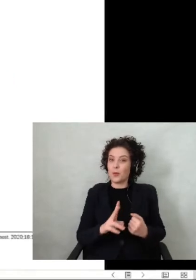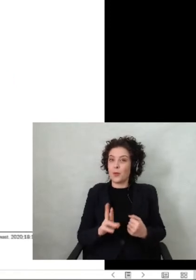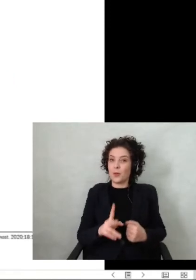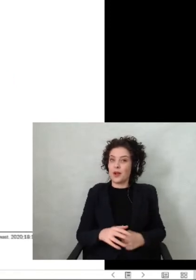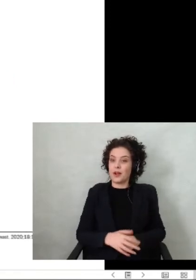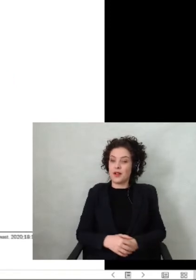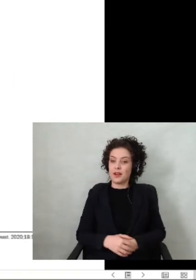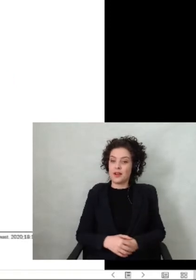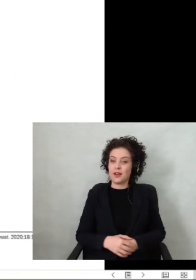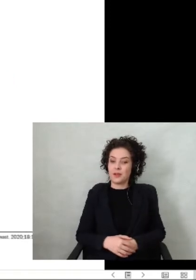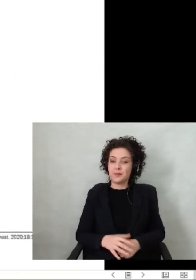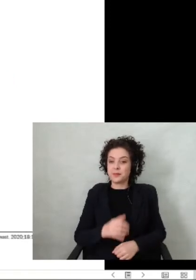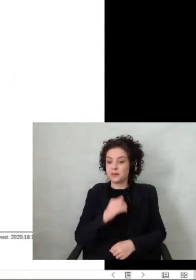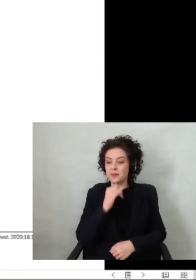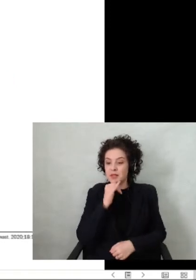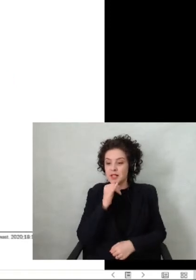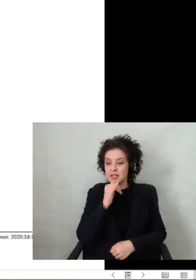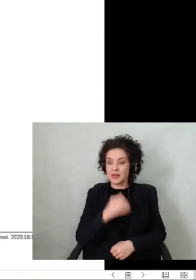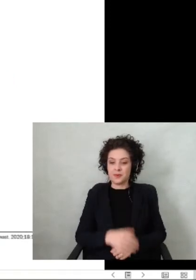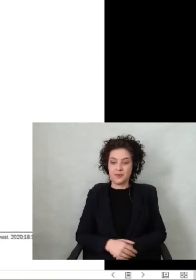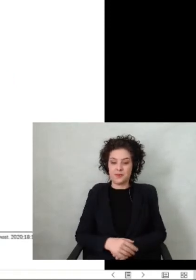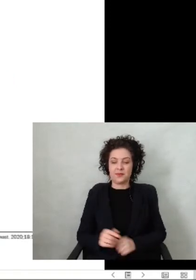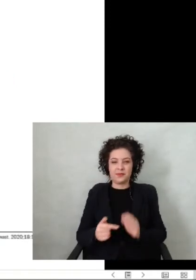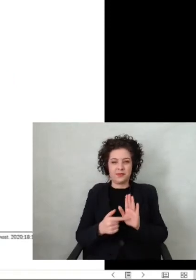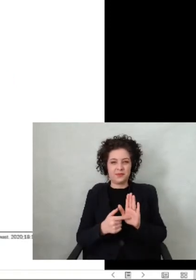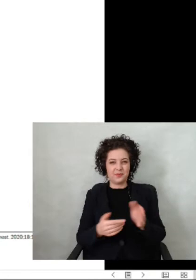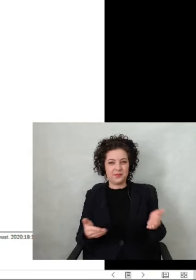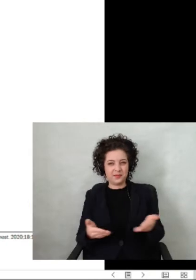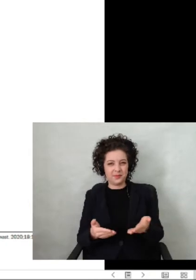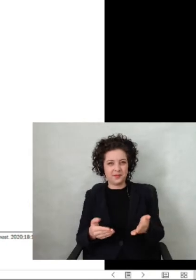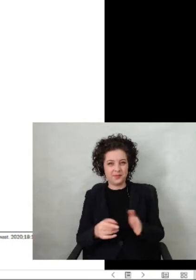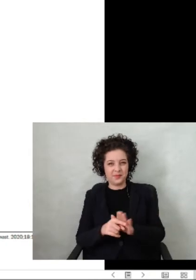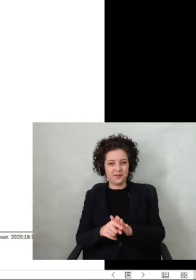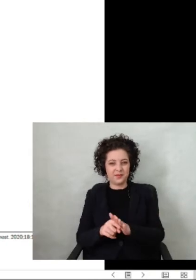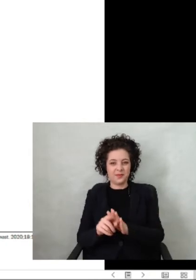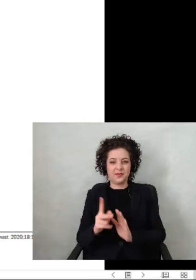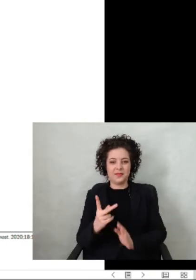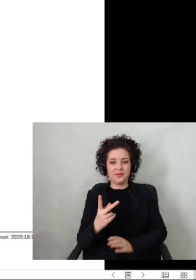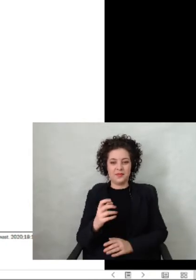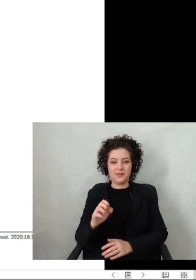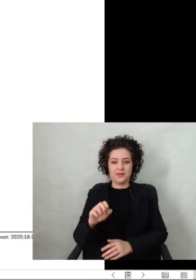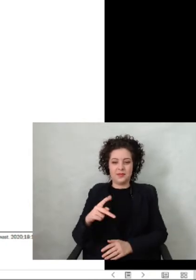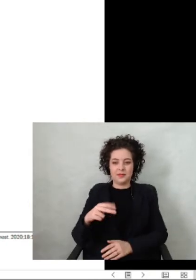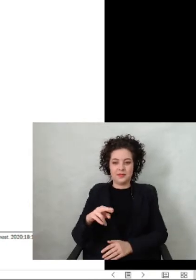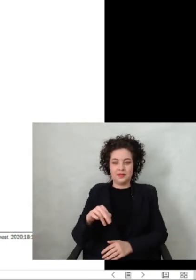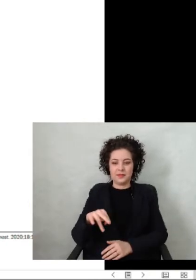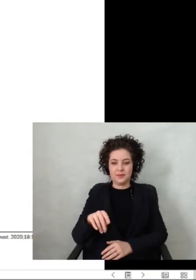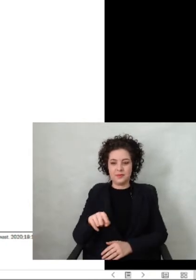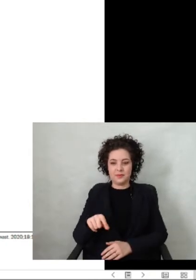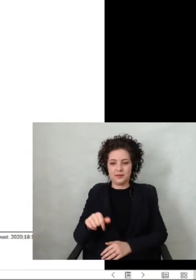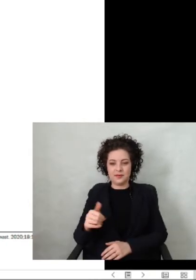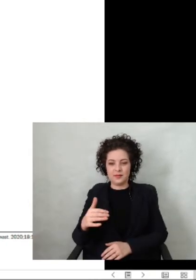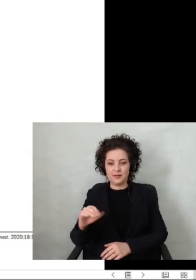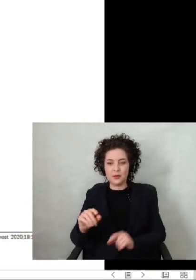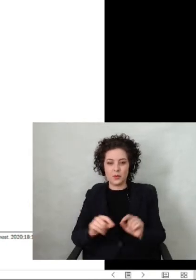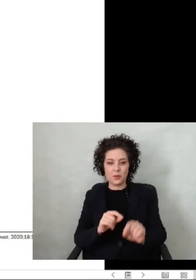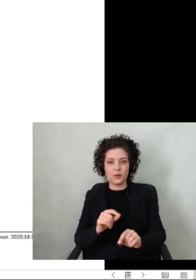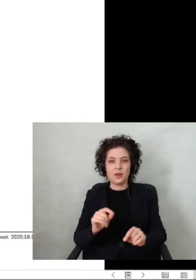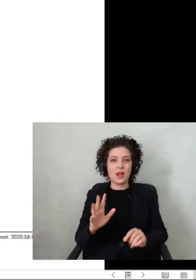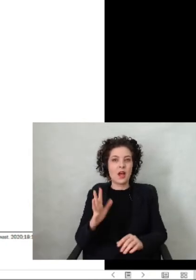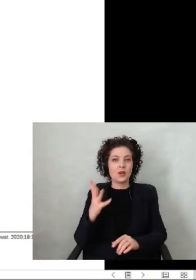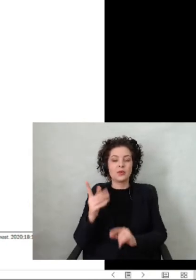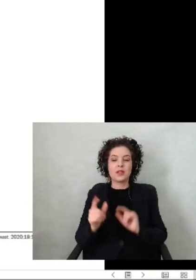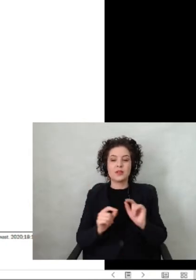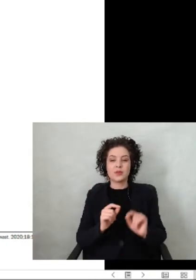Por exemplo, isso aqui acabou de ser mostrado, um estudo de heparinização. Sabe o que acontece na hora que você hepariniza o paciente que